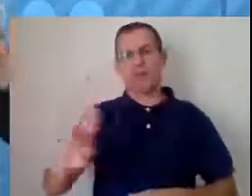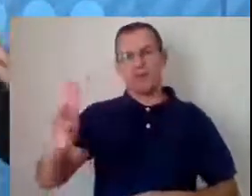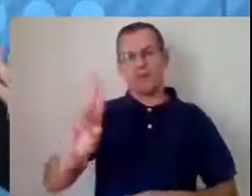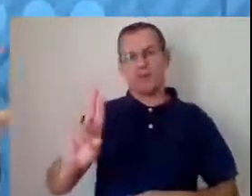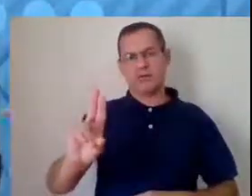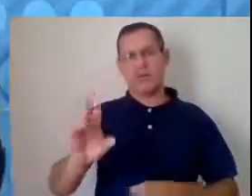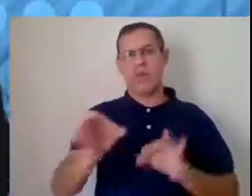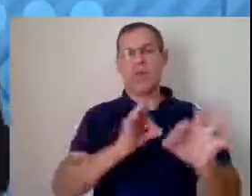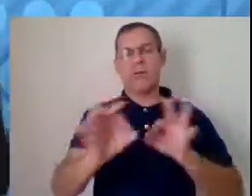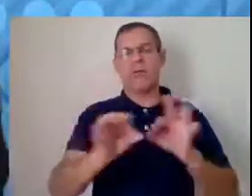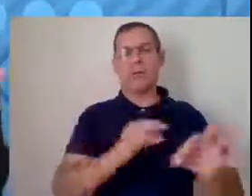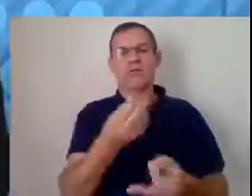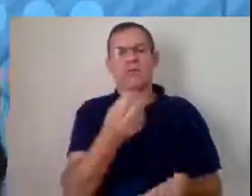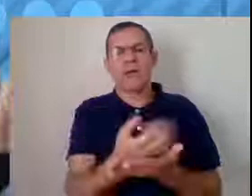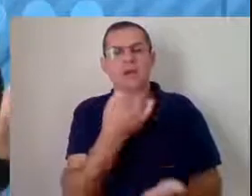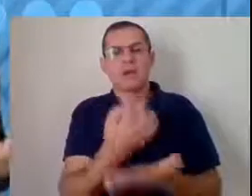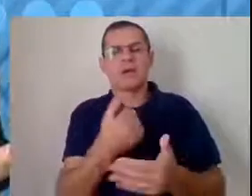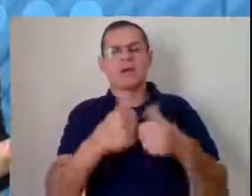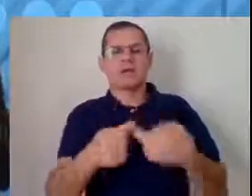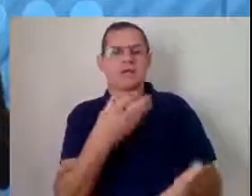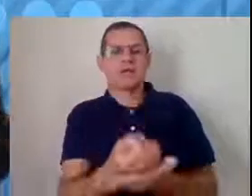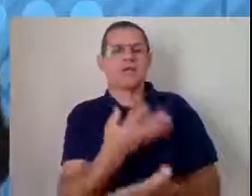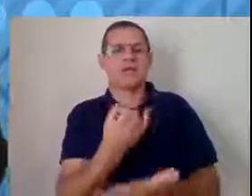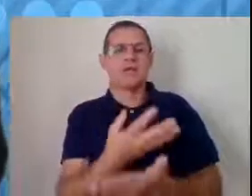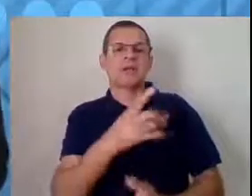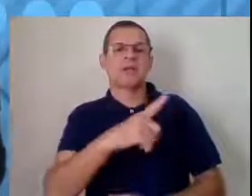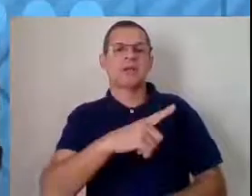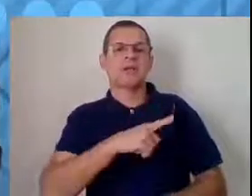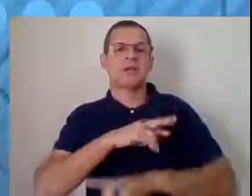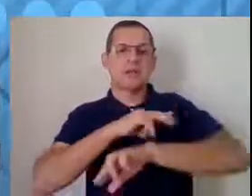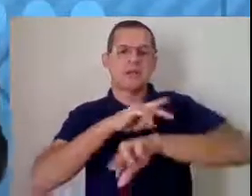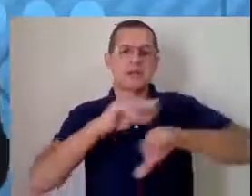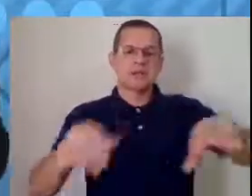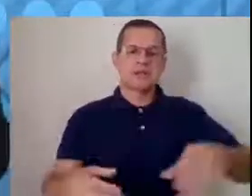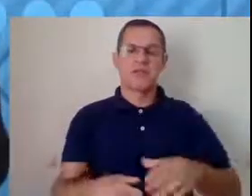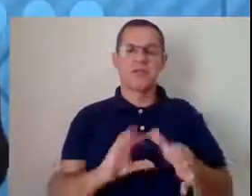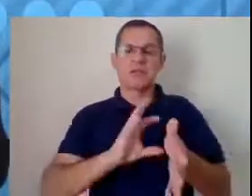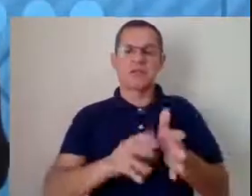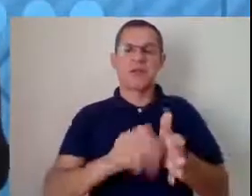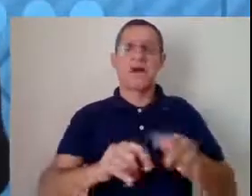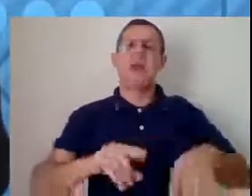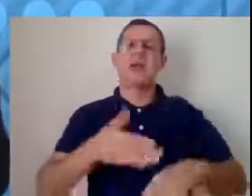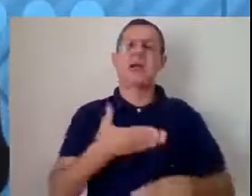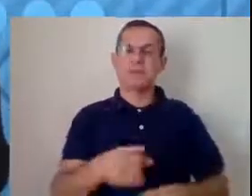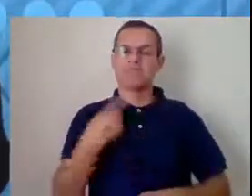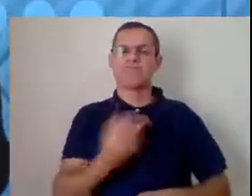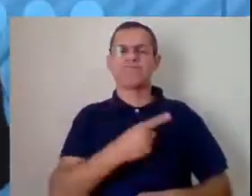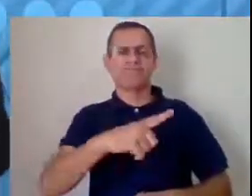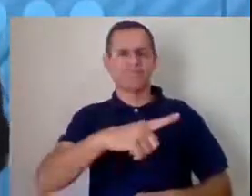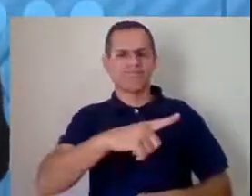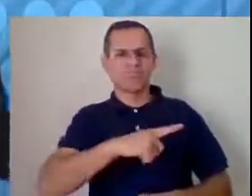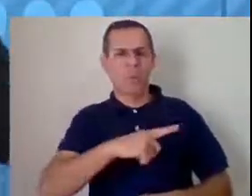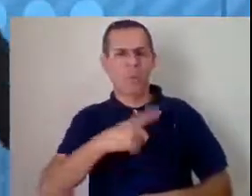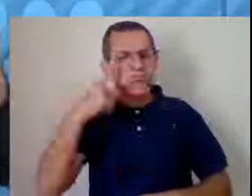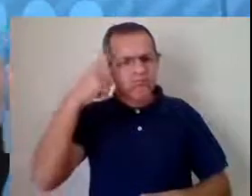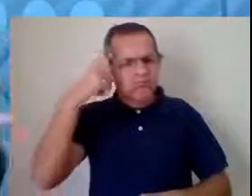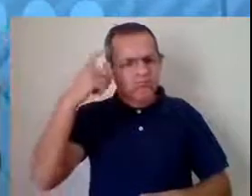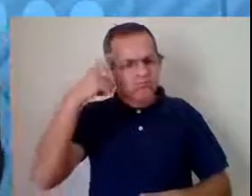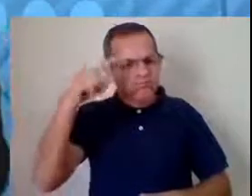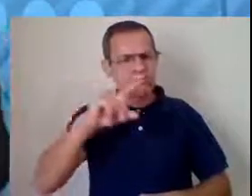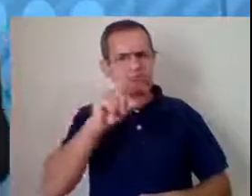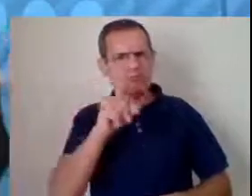Você vai montar um aplicativo, esse aplicativo vai ter uma série de bancos de dados. Então, nós teremos algumas dúvidas